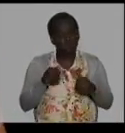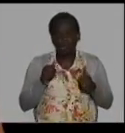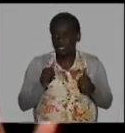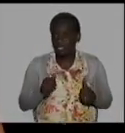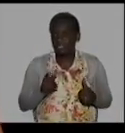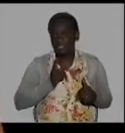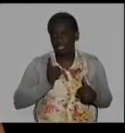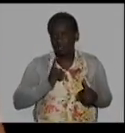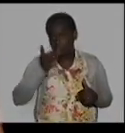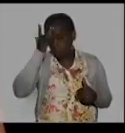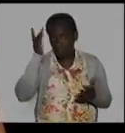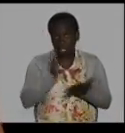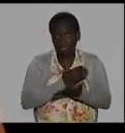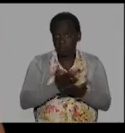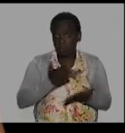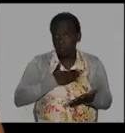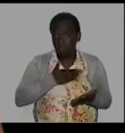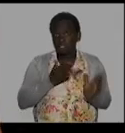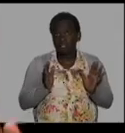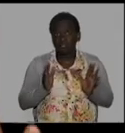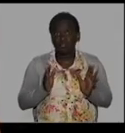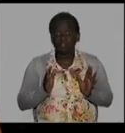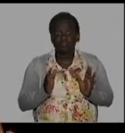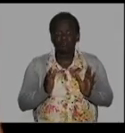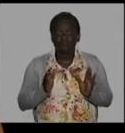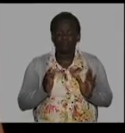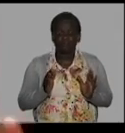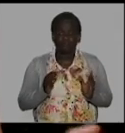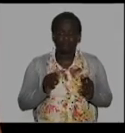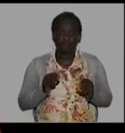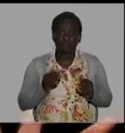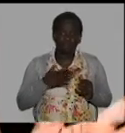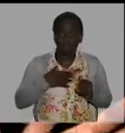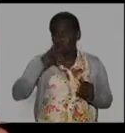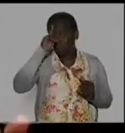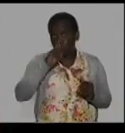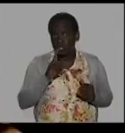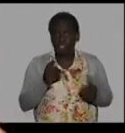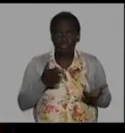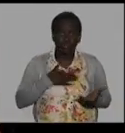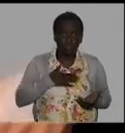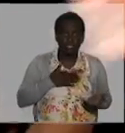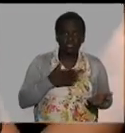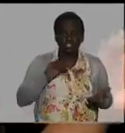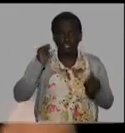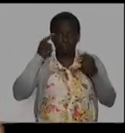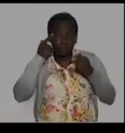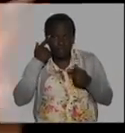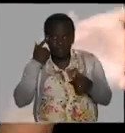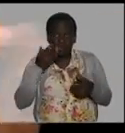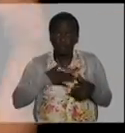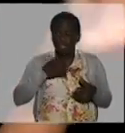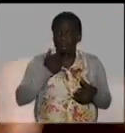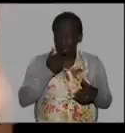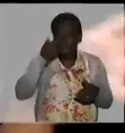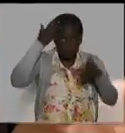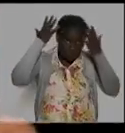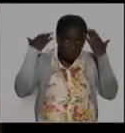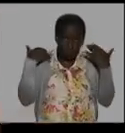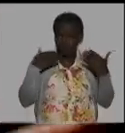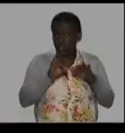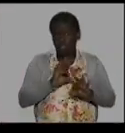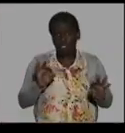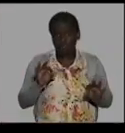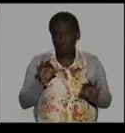Porque tudo bem, tem isso também. Tem gente que gosta, claro, sabe? Gosta de loura, gosta de japonesa, gosta de ruiva, sei lá o